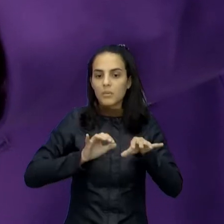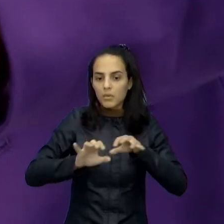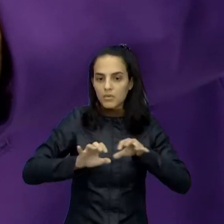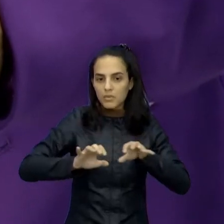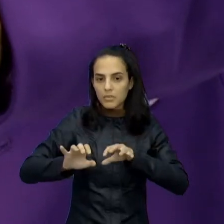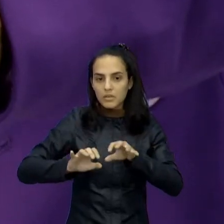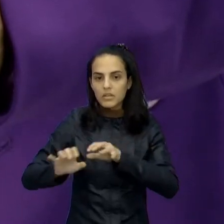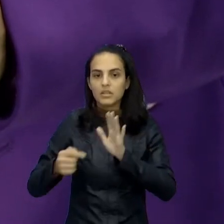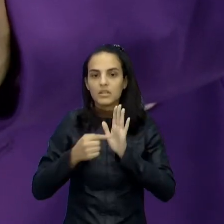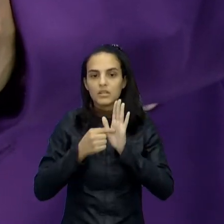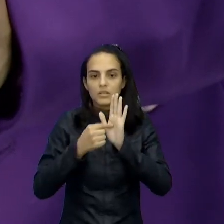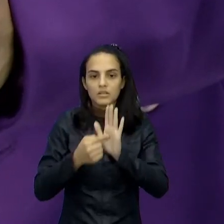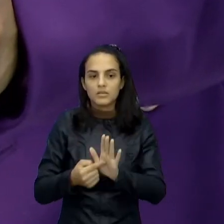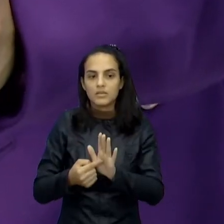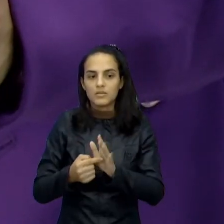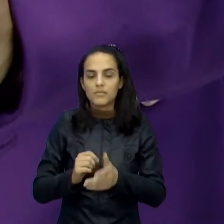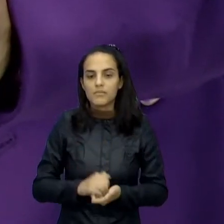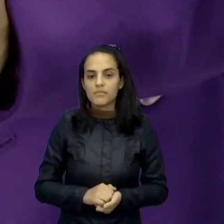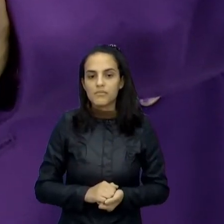na presença de